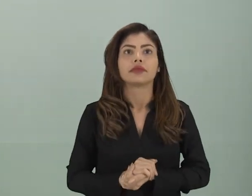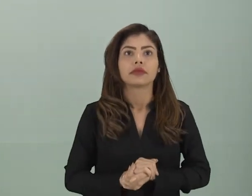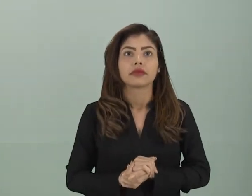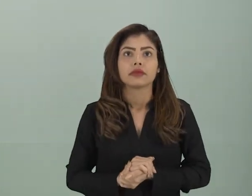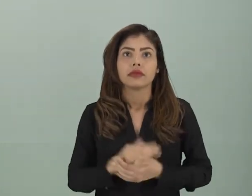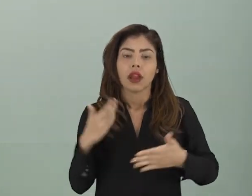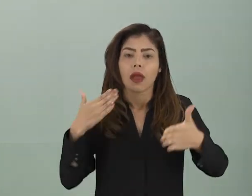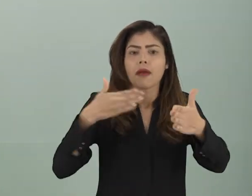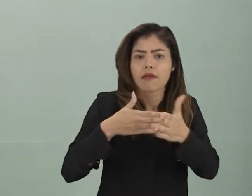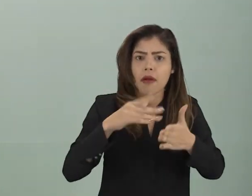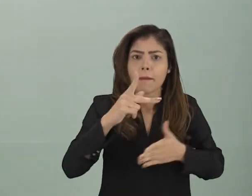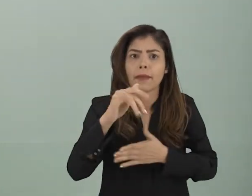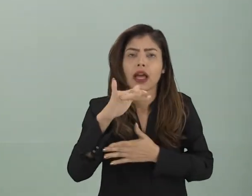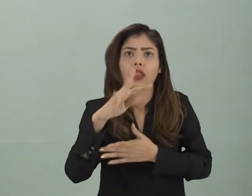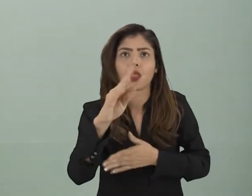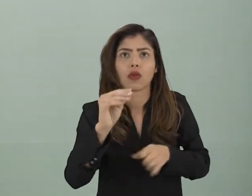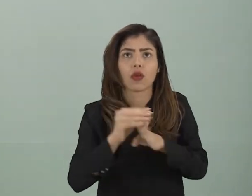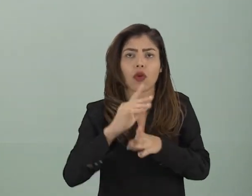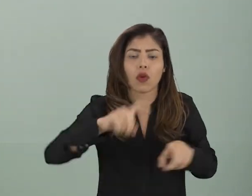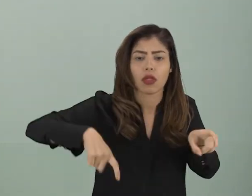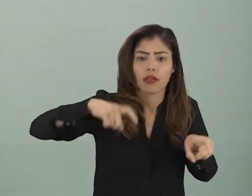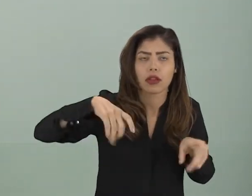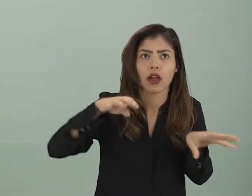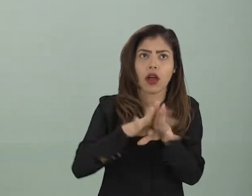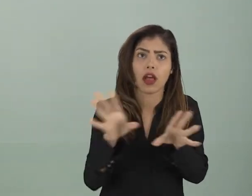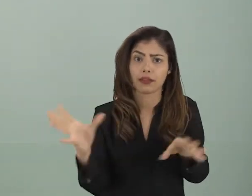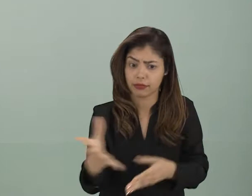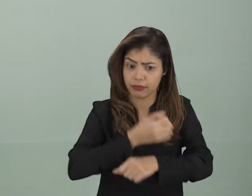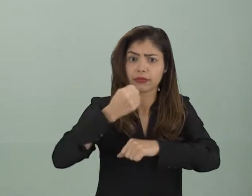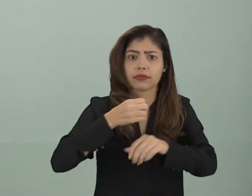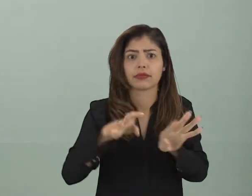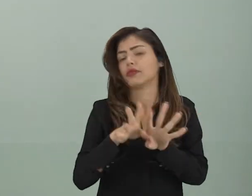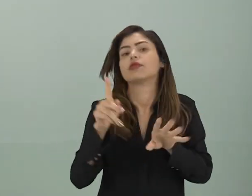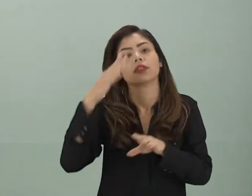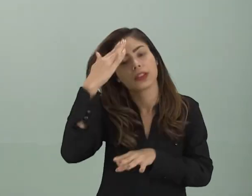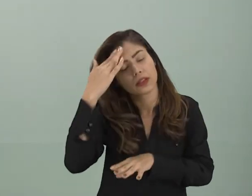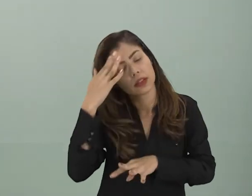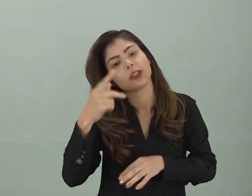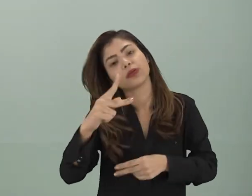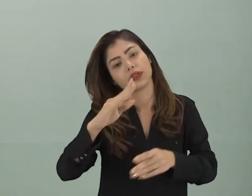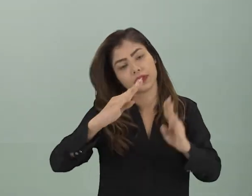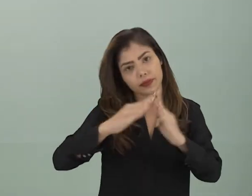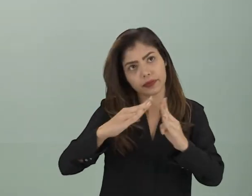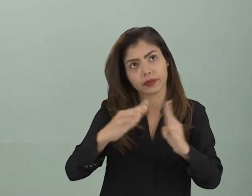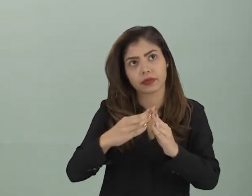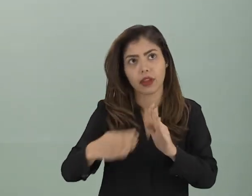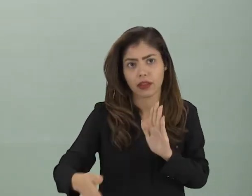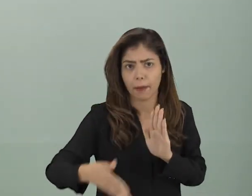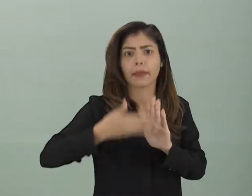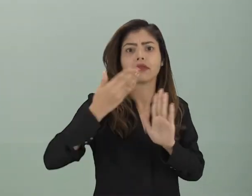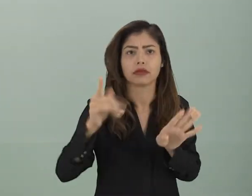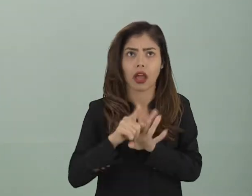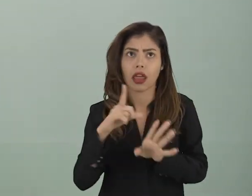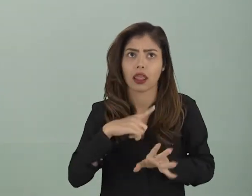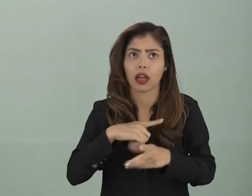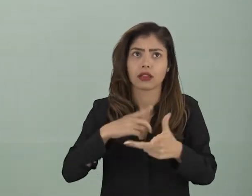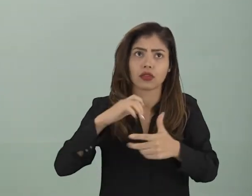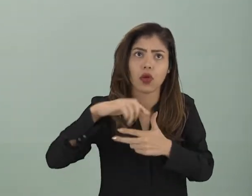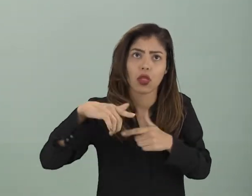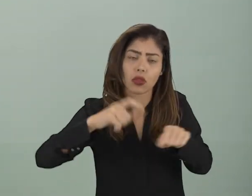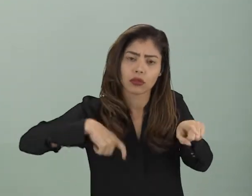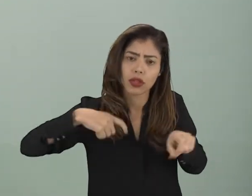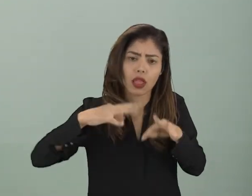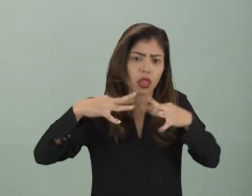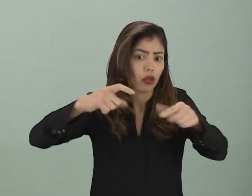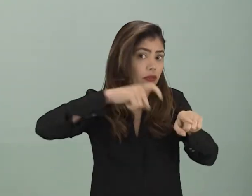Imposição do Pacto Colonial, ponto-chave para você entender na sua casa. Galerinha, esse pacto colonial era existente em